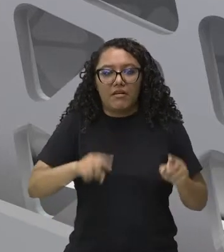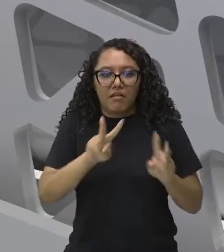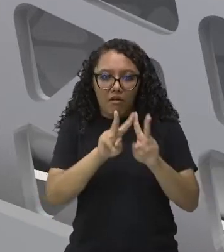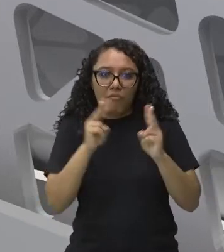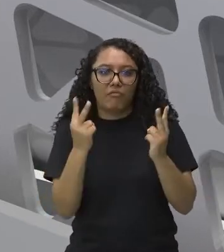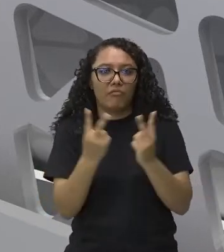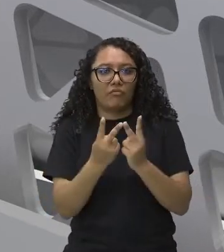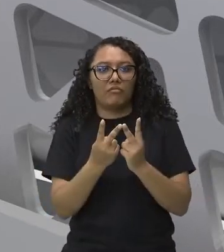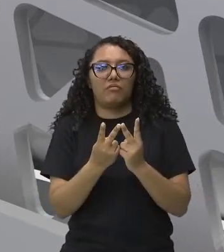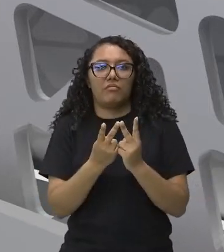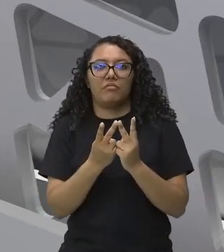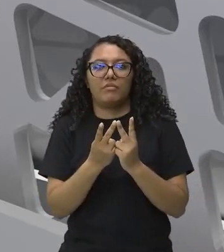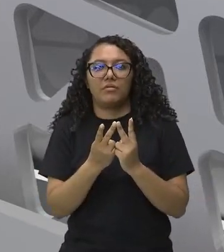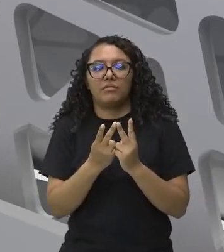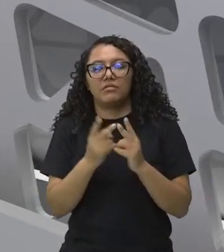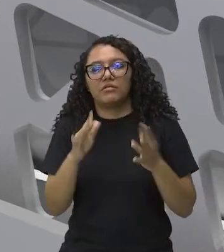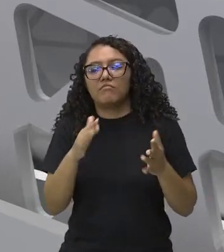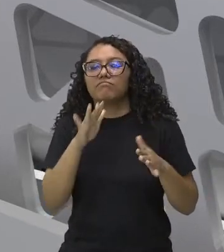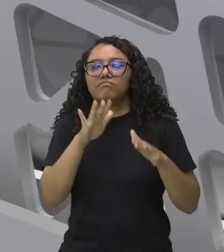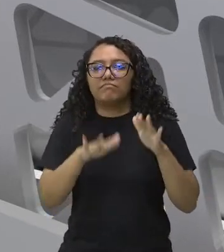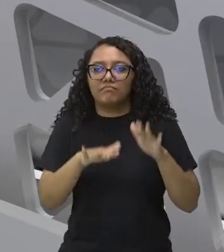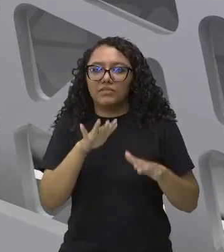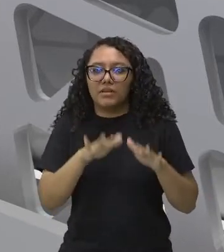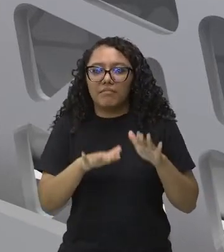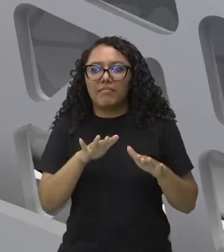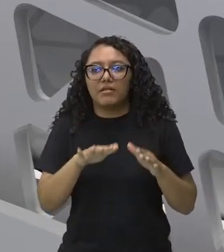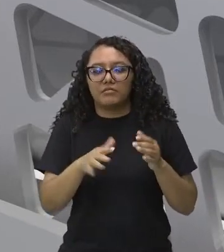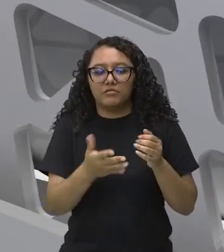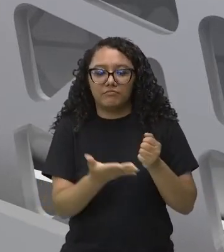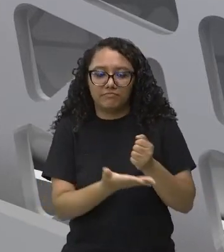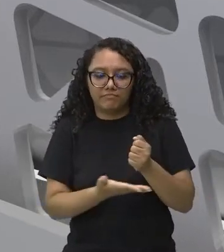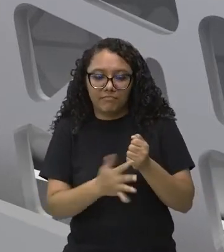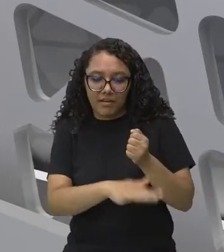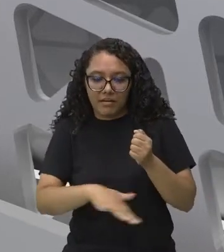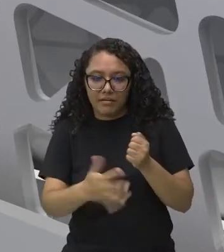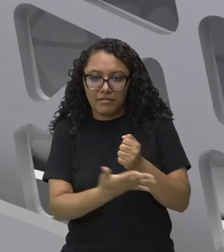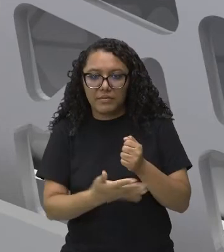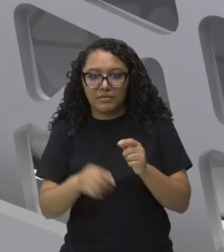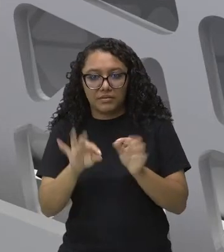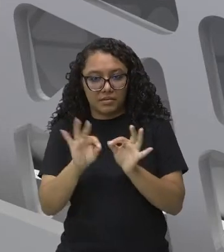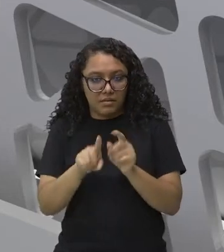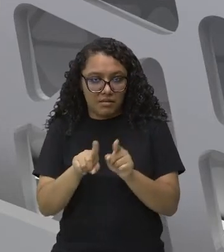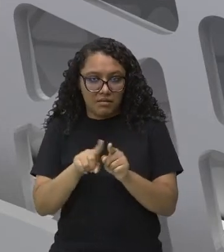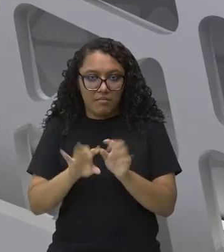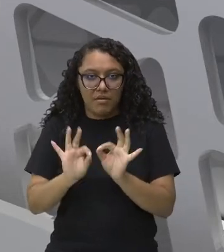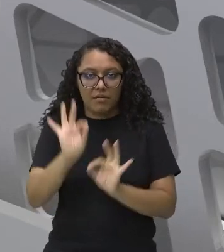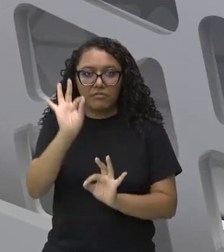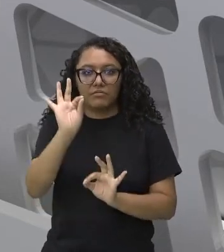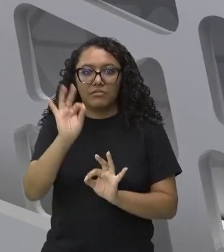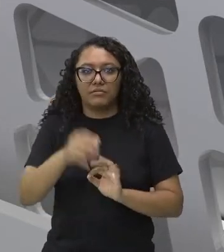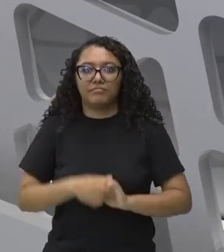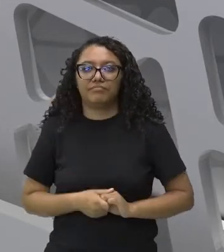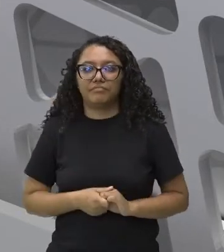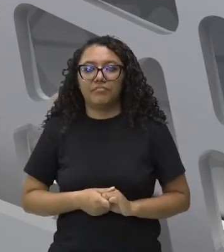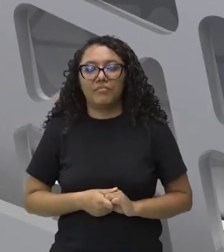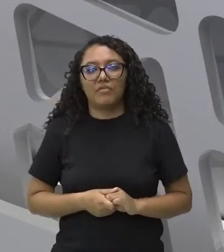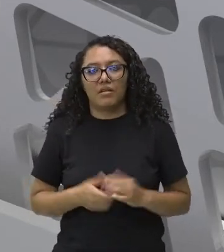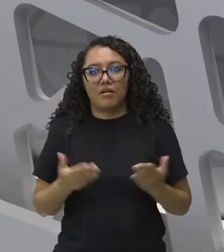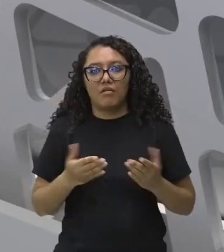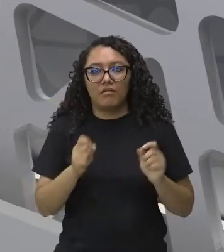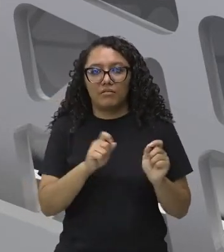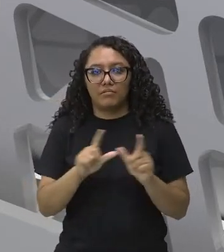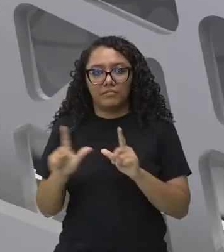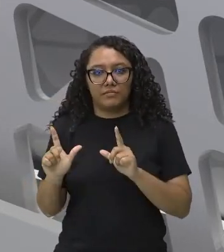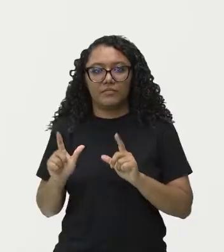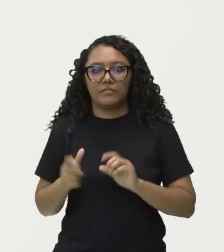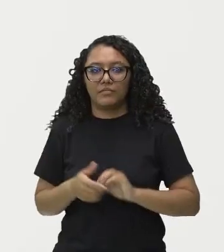que essa variação ela vai depender da área da base e da sua altura também. Vamos ao quadro para a gente ver os